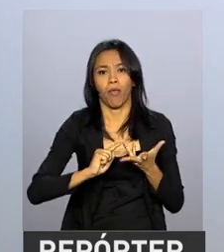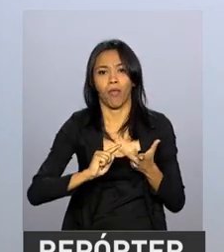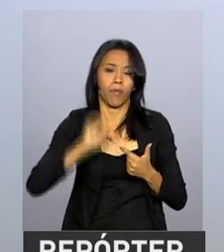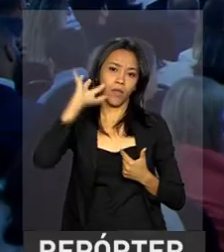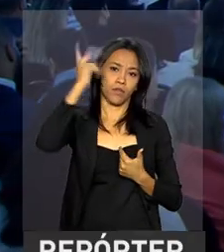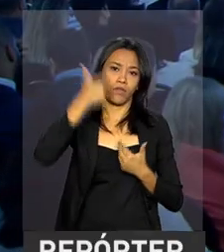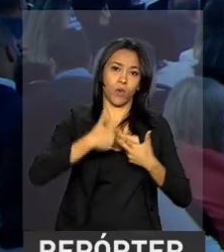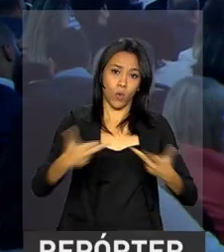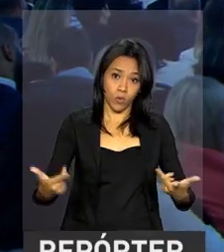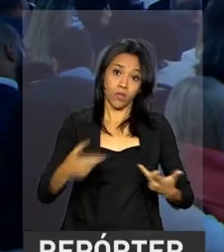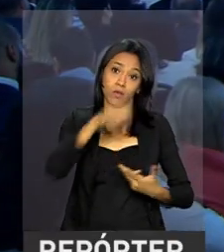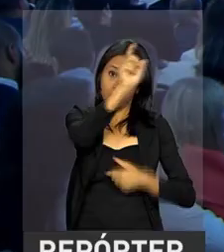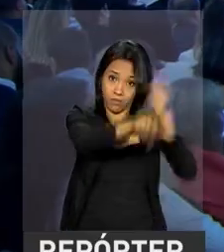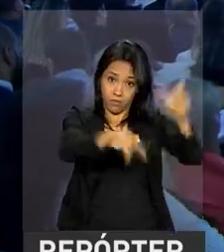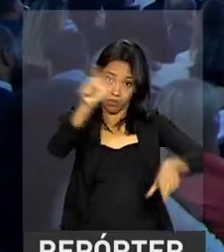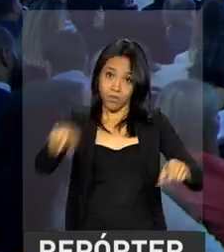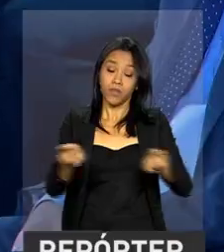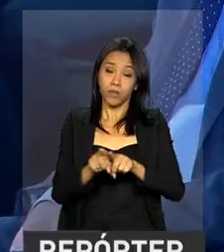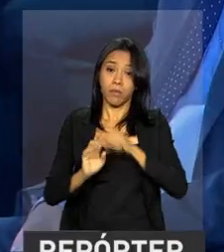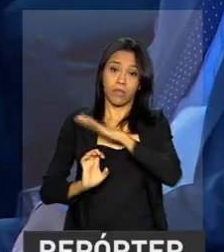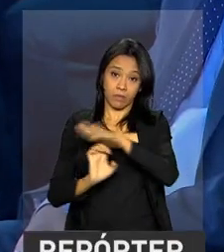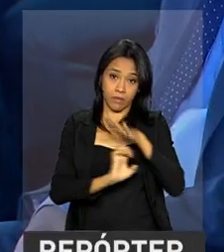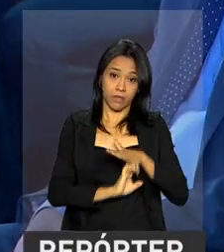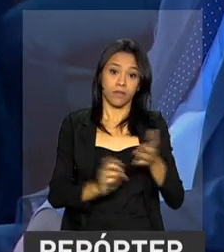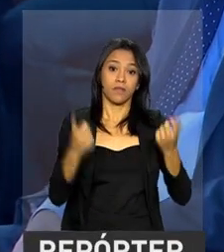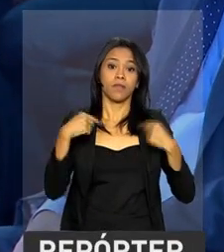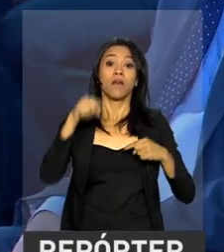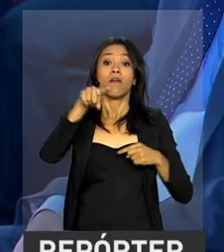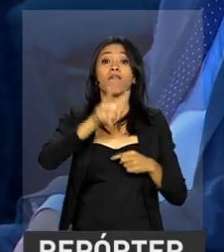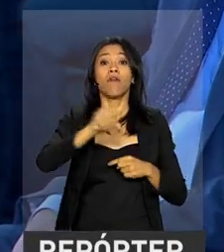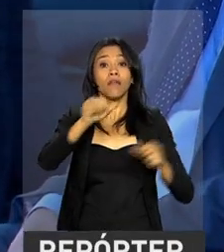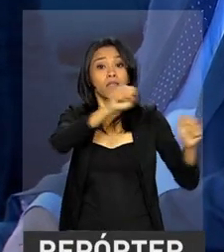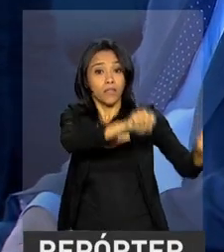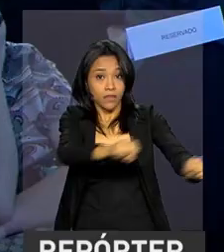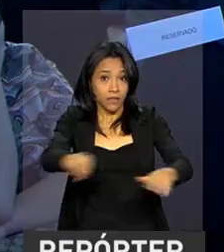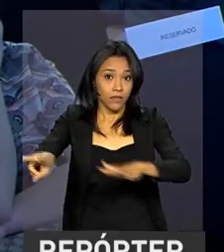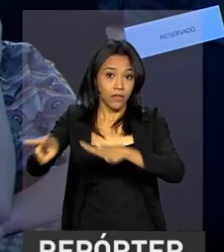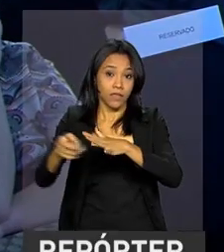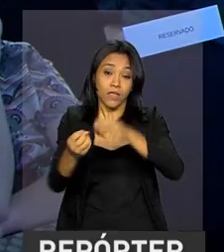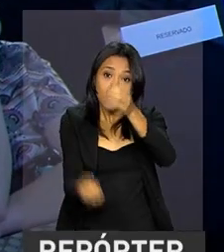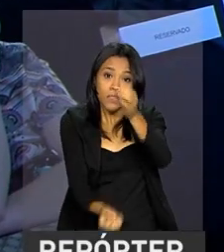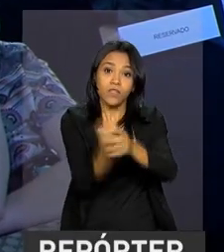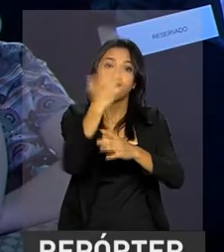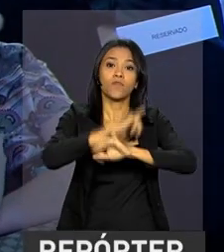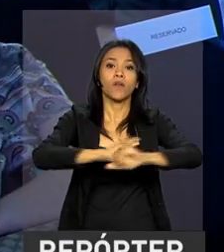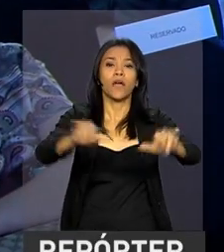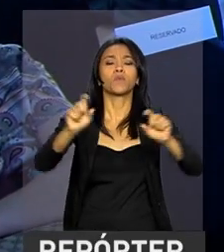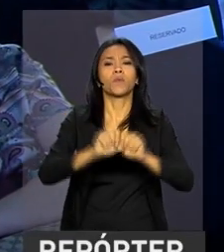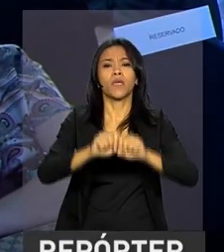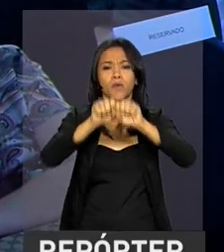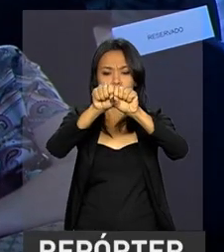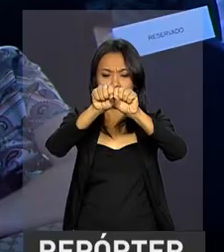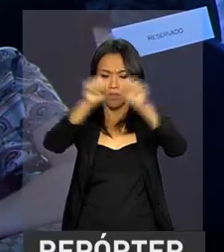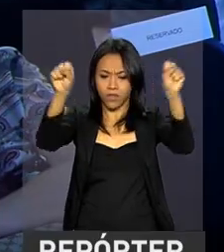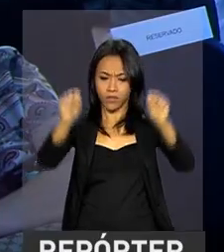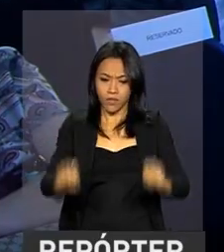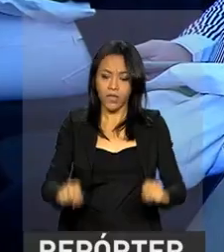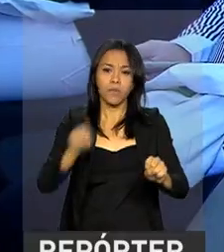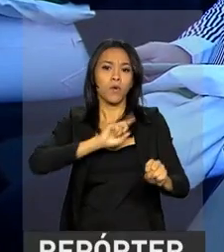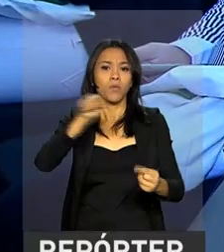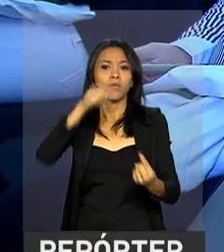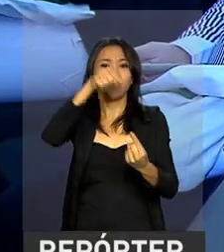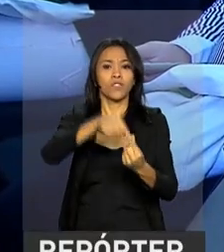as empresas. Durante a Semana de Inovação, vai ser lançada a plataforma InovaGov, um canal na internet para facilitar a troca